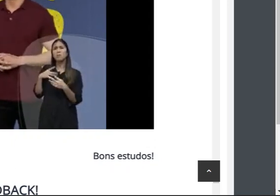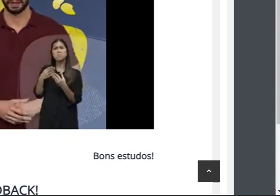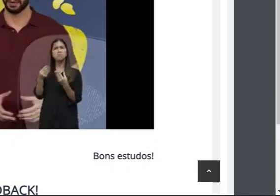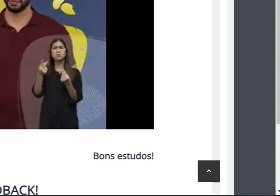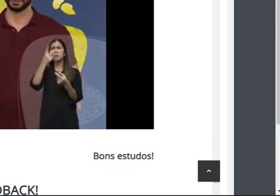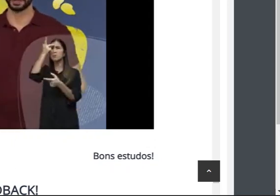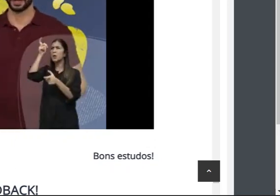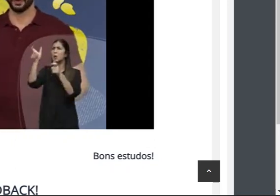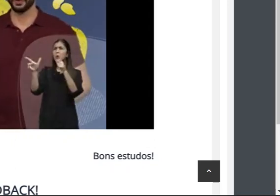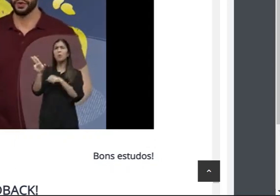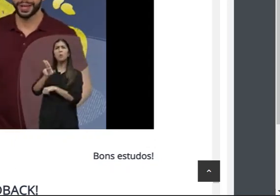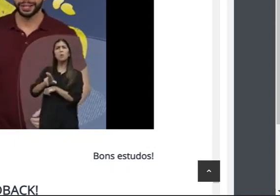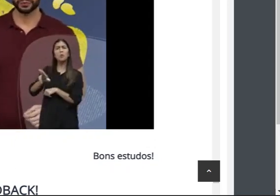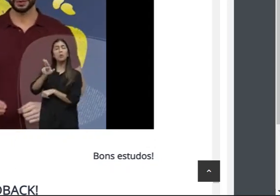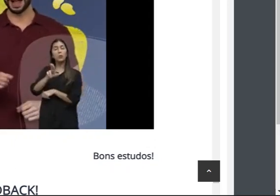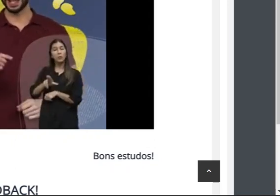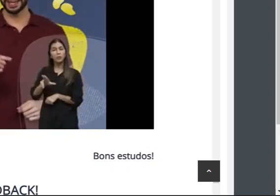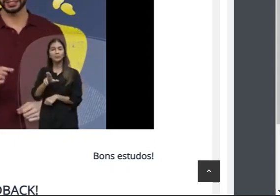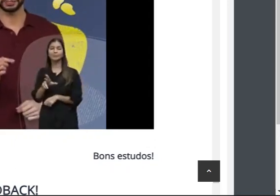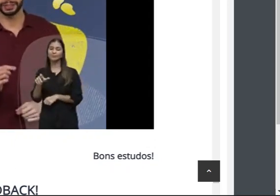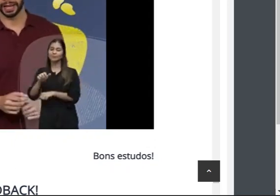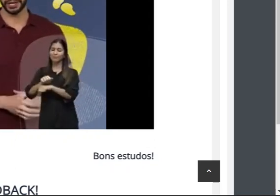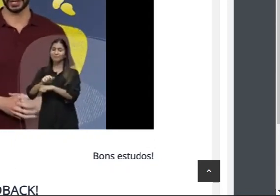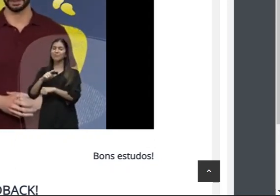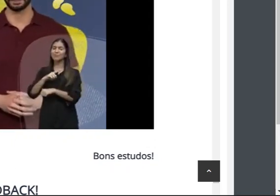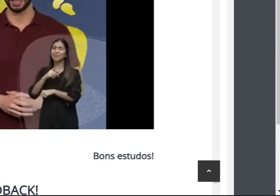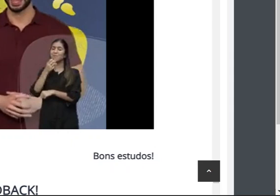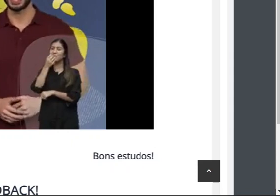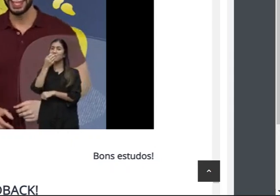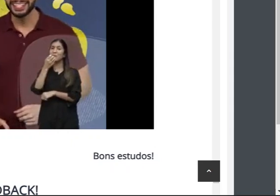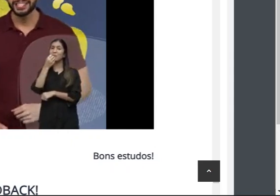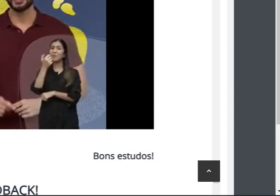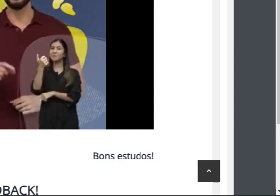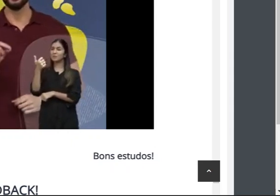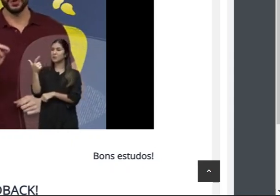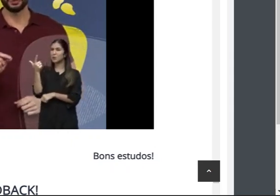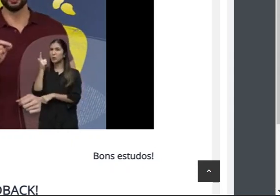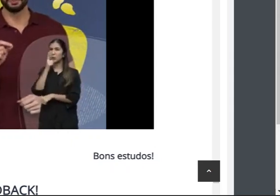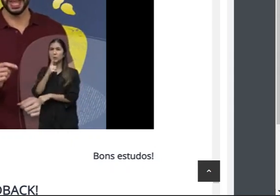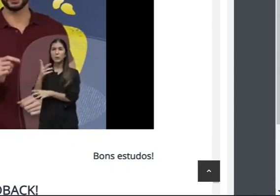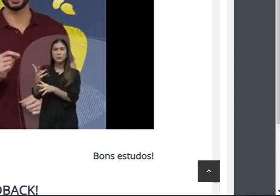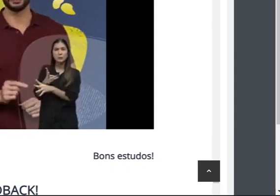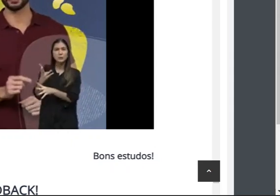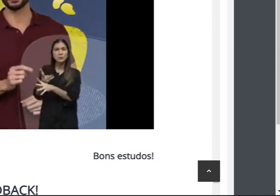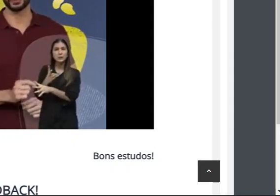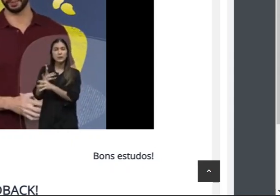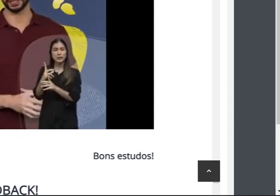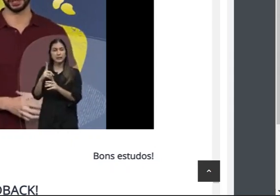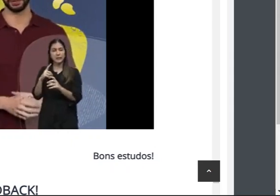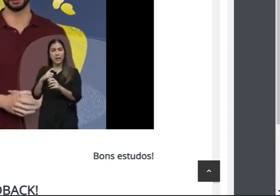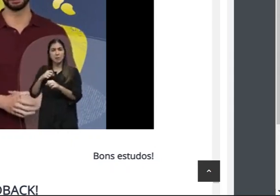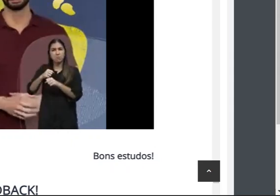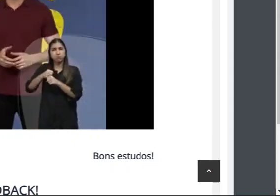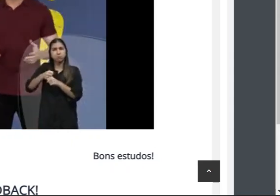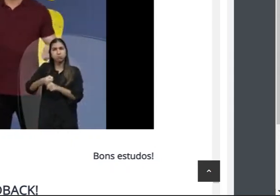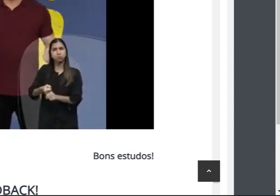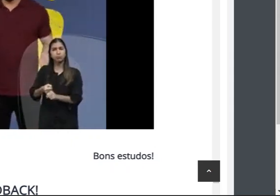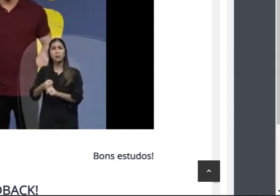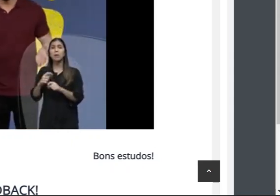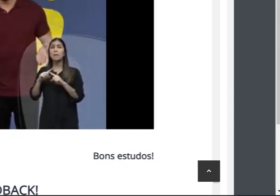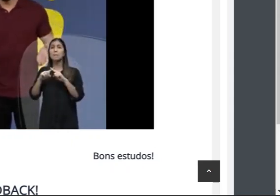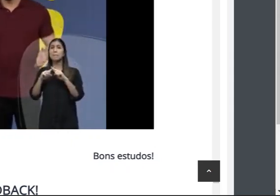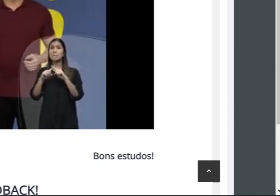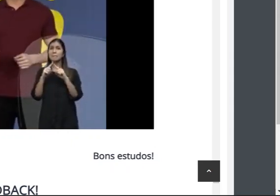popular? Bom, o concreto tem uma grande vantagem. Ele resiste muito bem aos esforços de compressão. Por